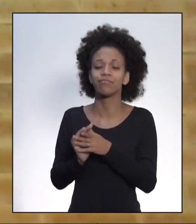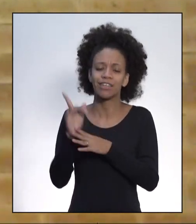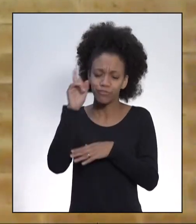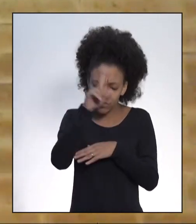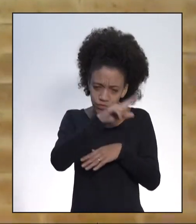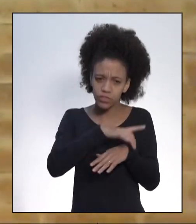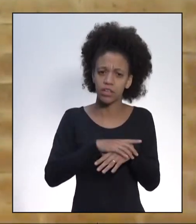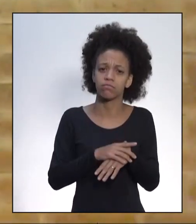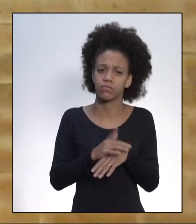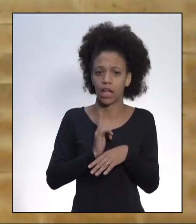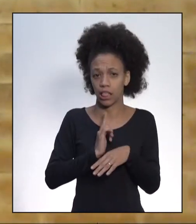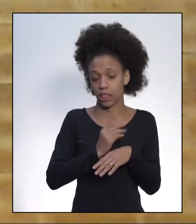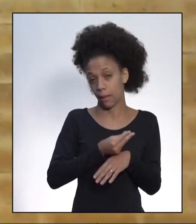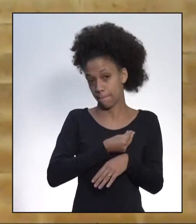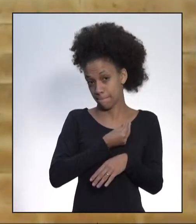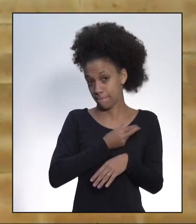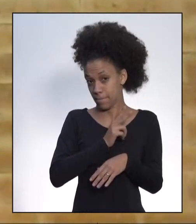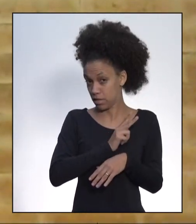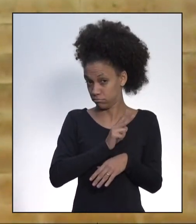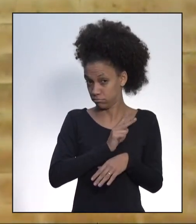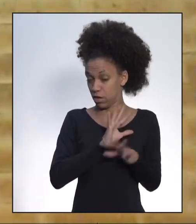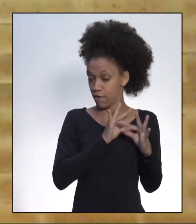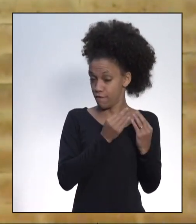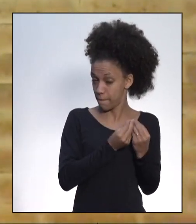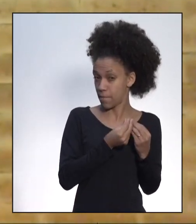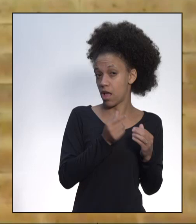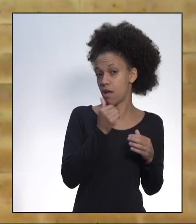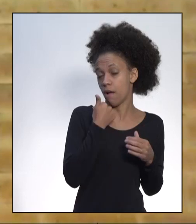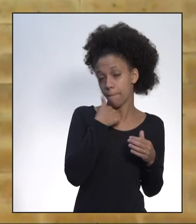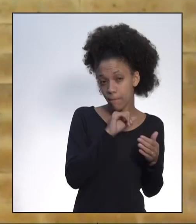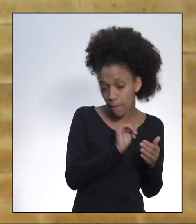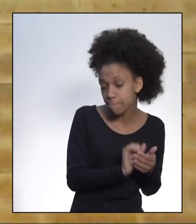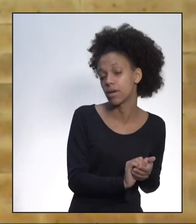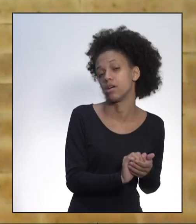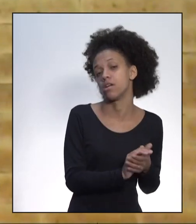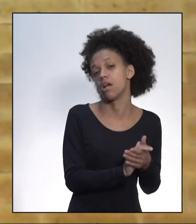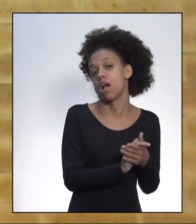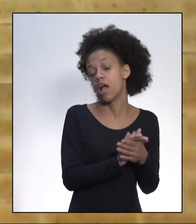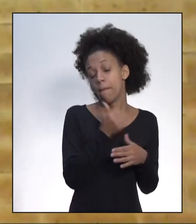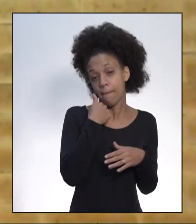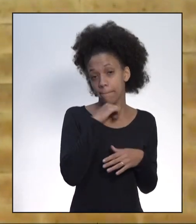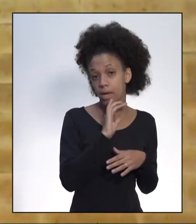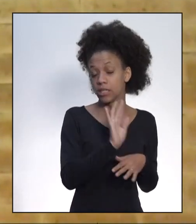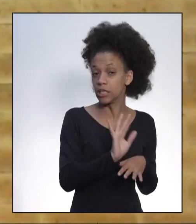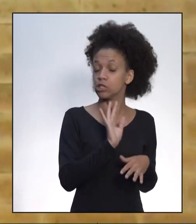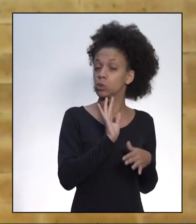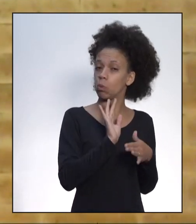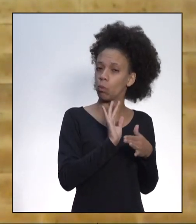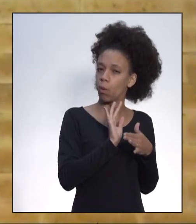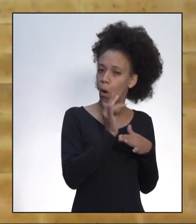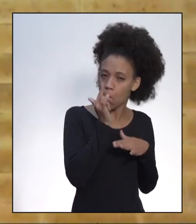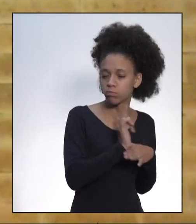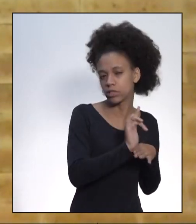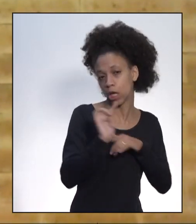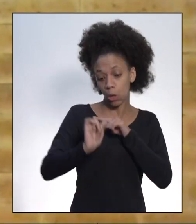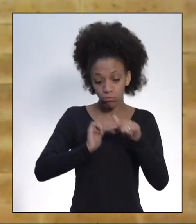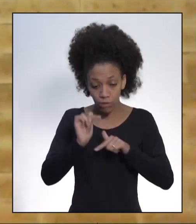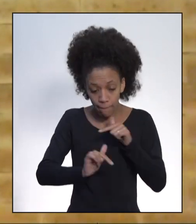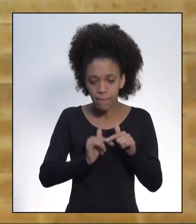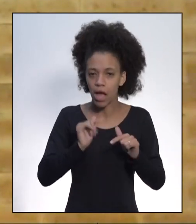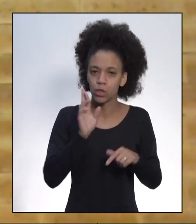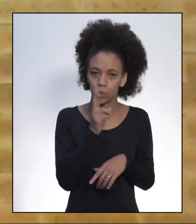que eu estava tendo na minha vida, né, da minha família, com a minha mãe e tudo mais, eu consegui um emprego já logo cedo num